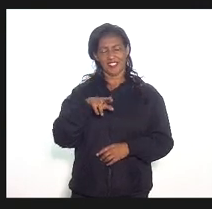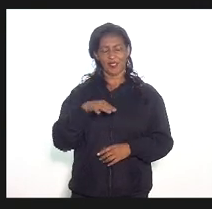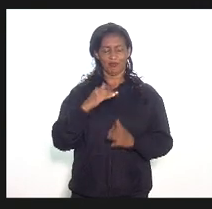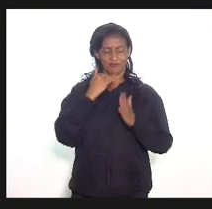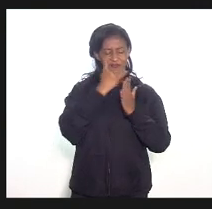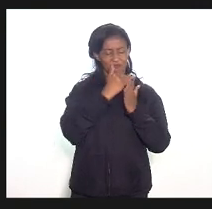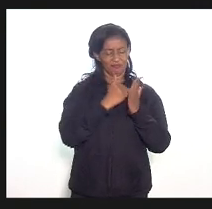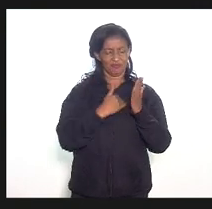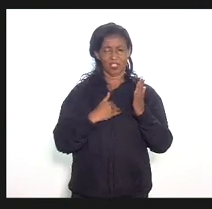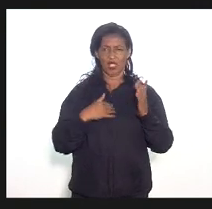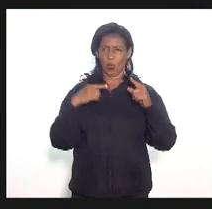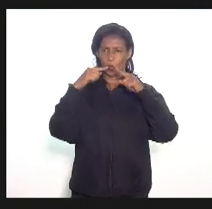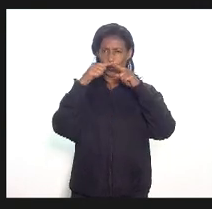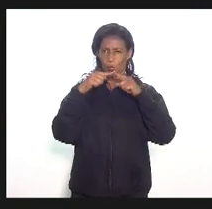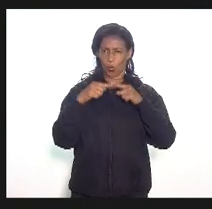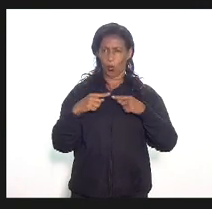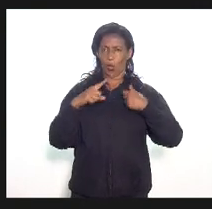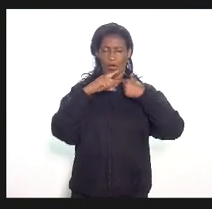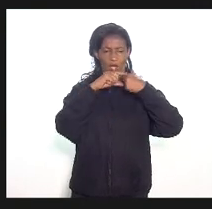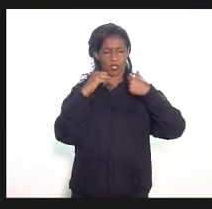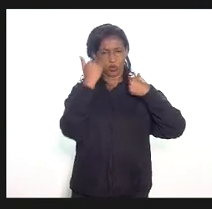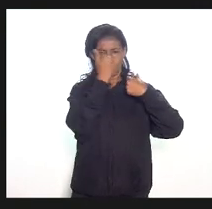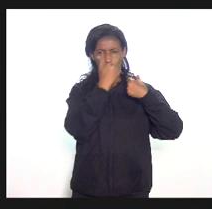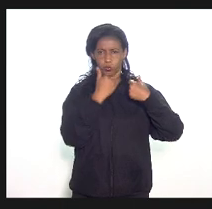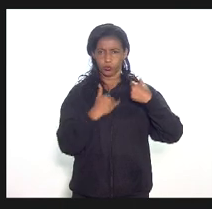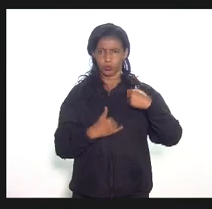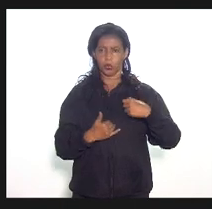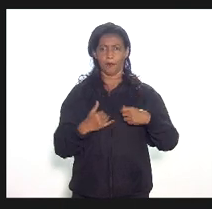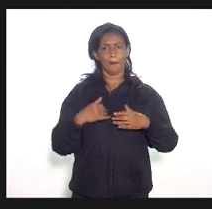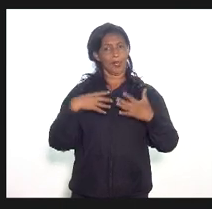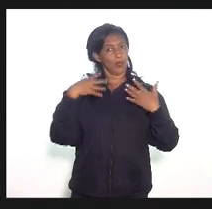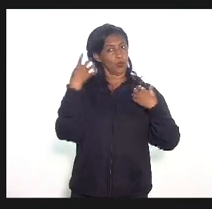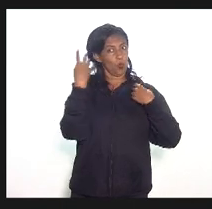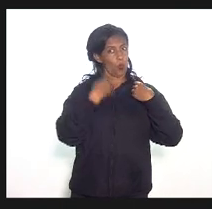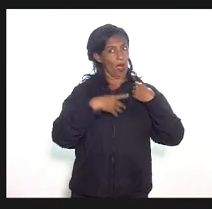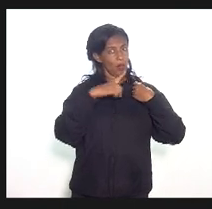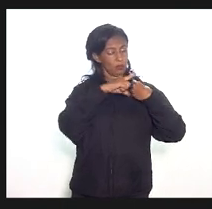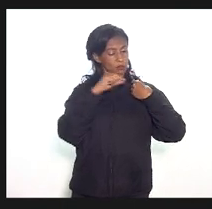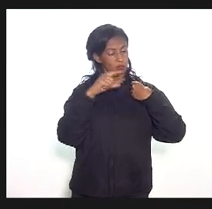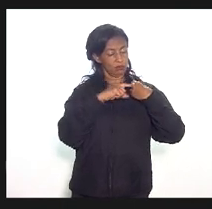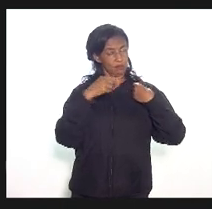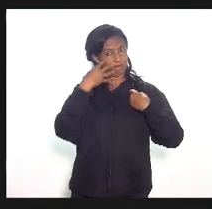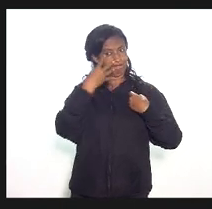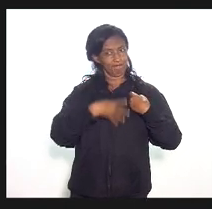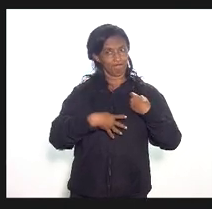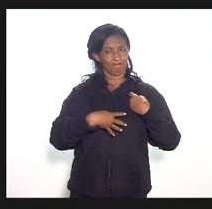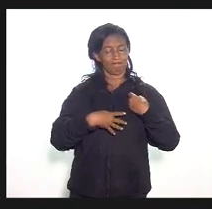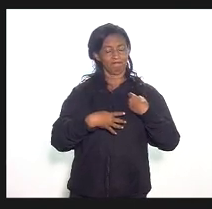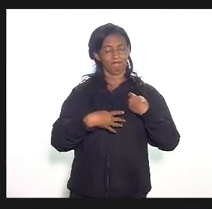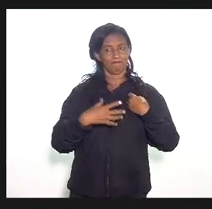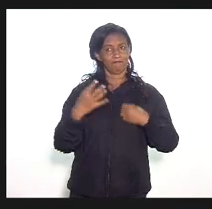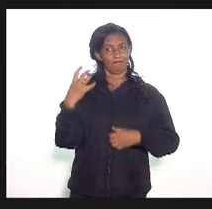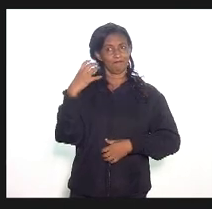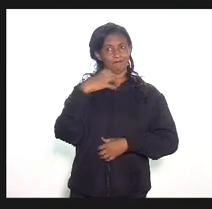artigos trazidos pelo substitutivo mas o artigo quarto me causa bastante